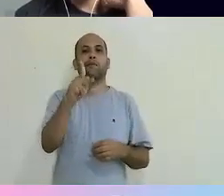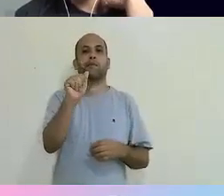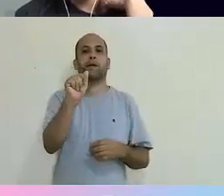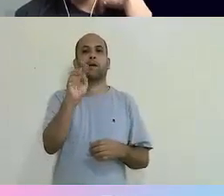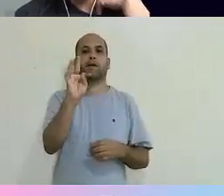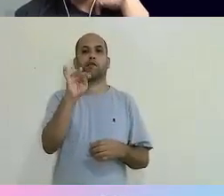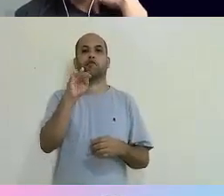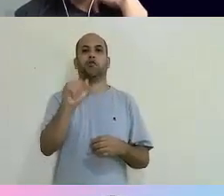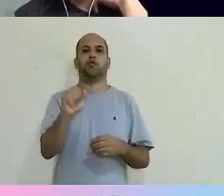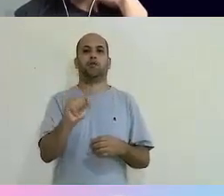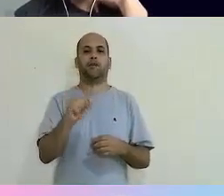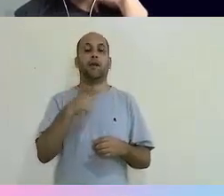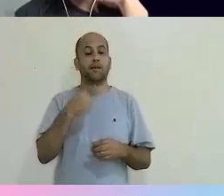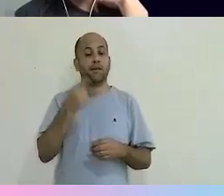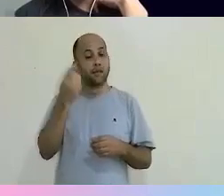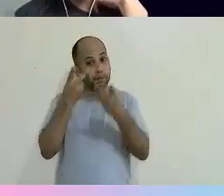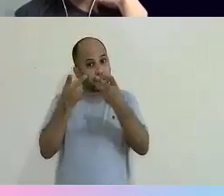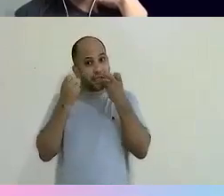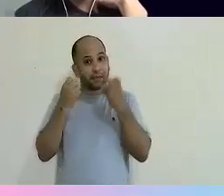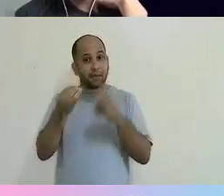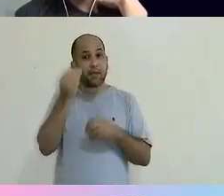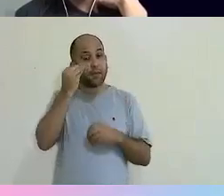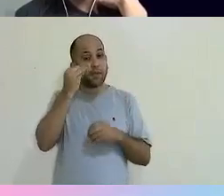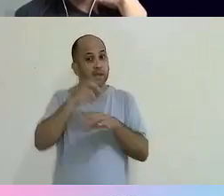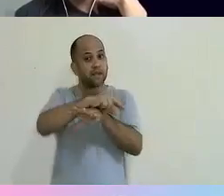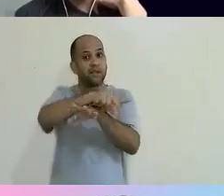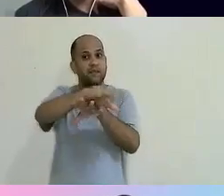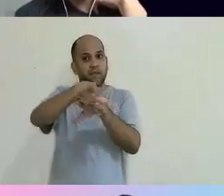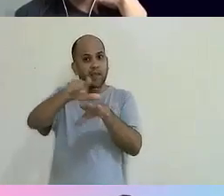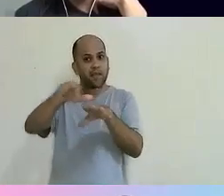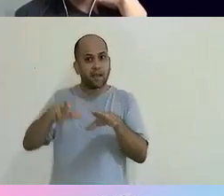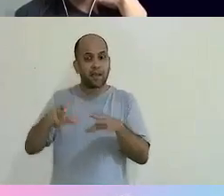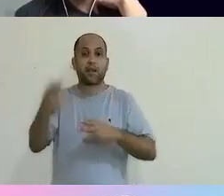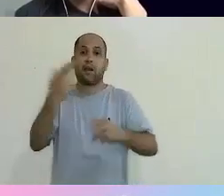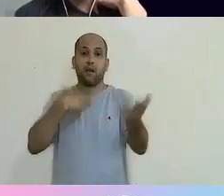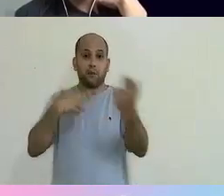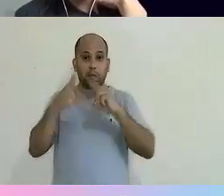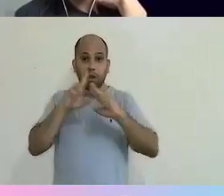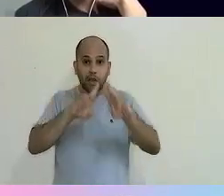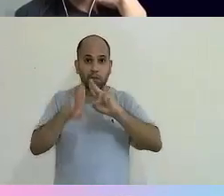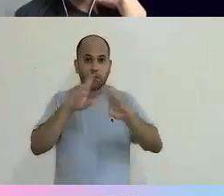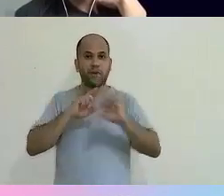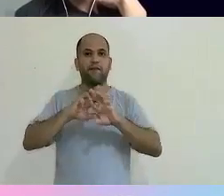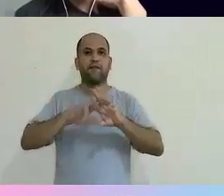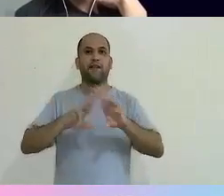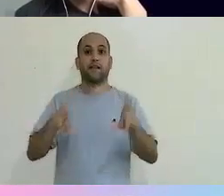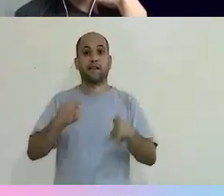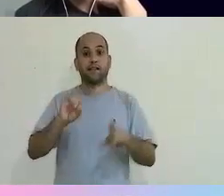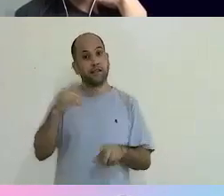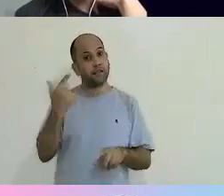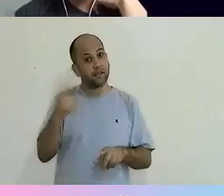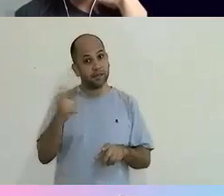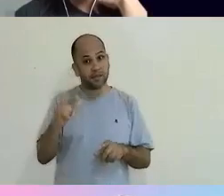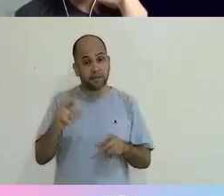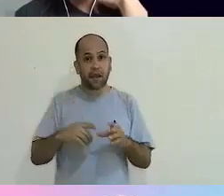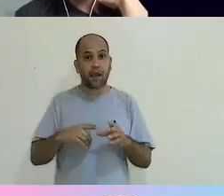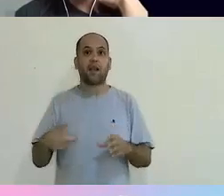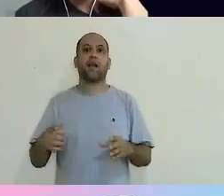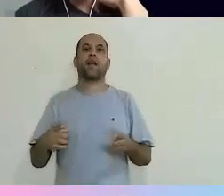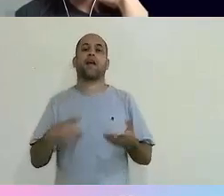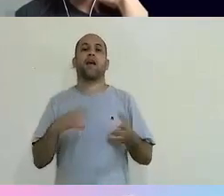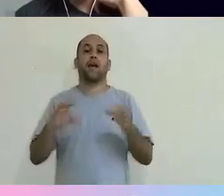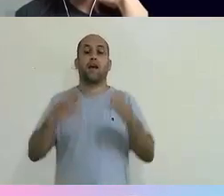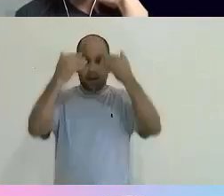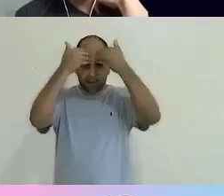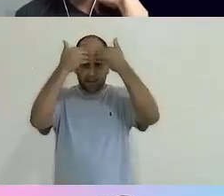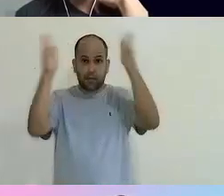você vê experiências diferentes, você vê backgrounds diferentes. Então, se você não estiver aberto, se você não for empático,